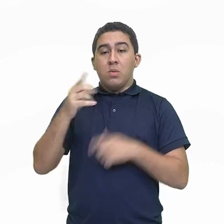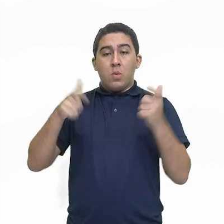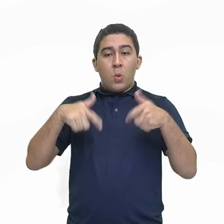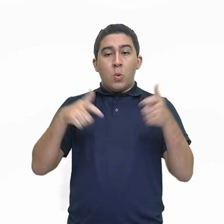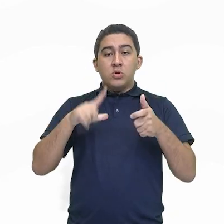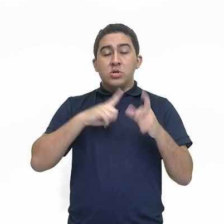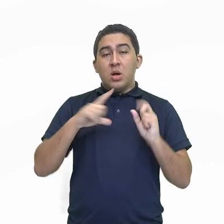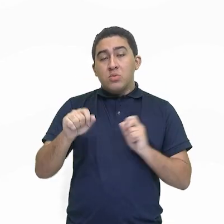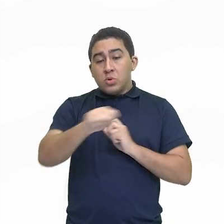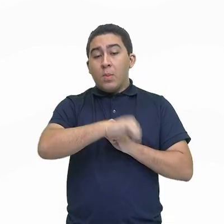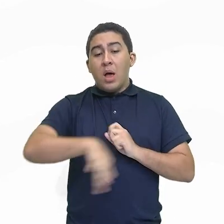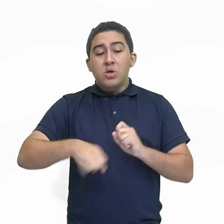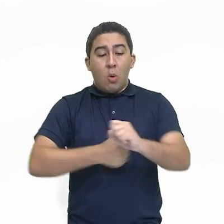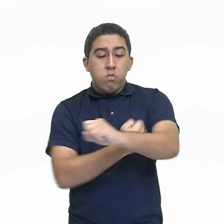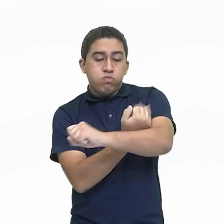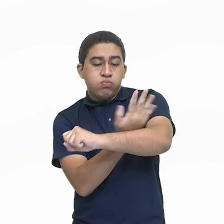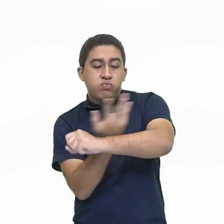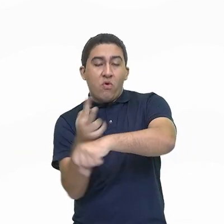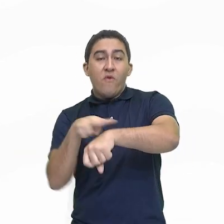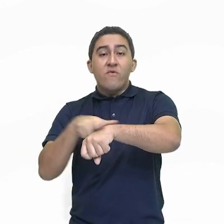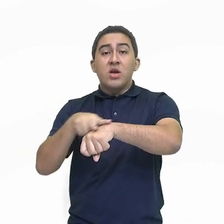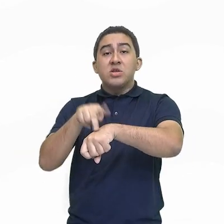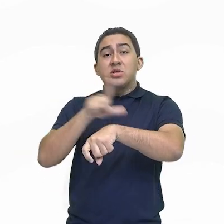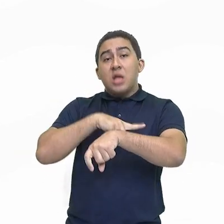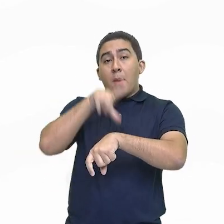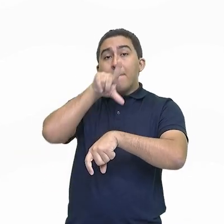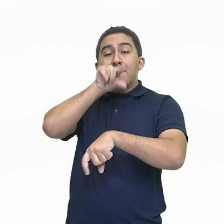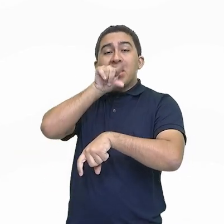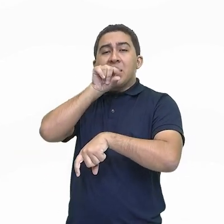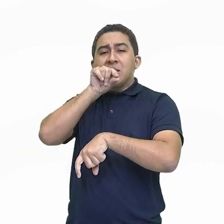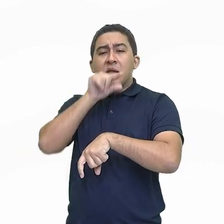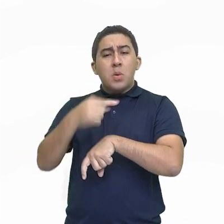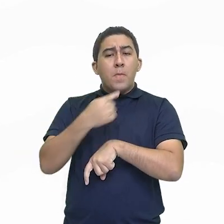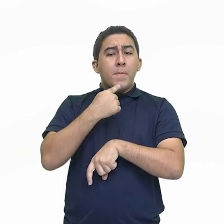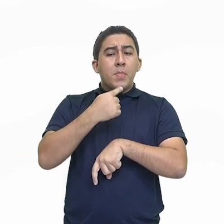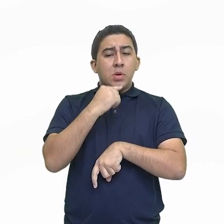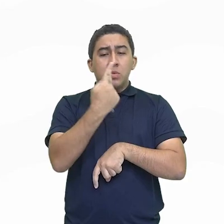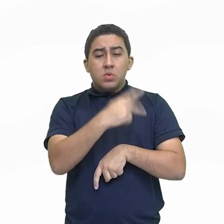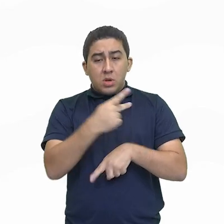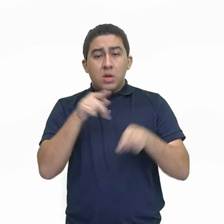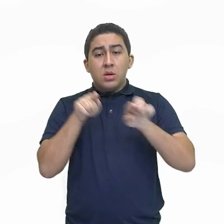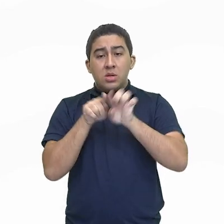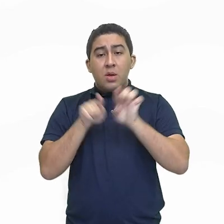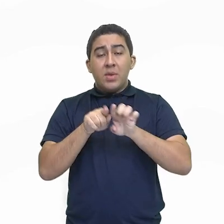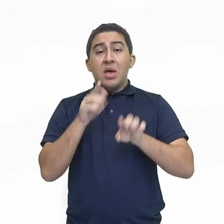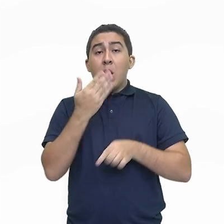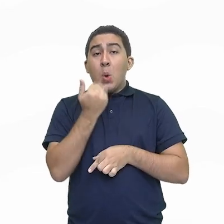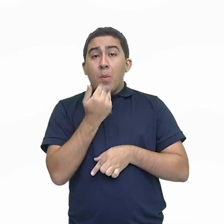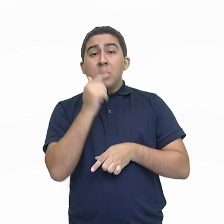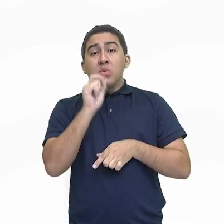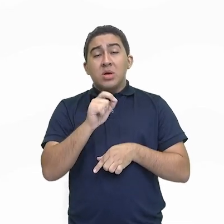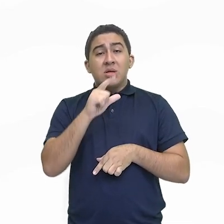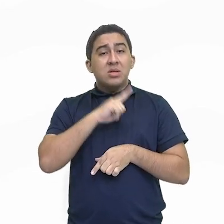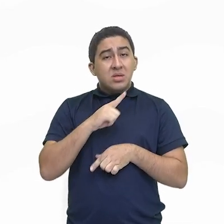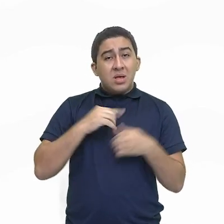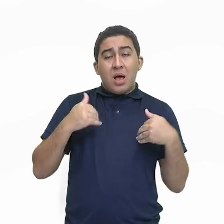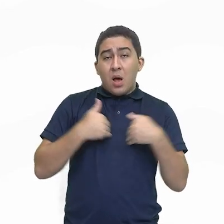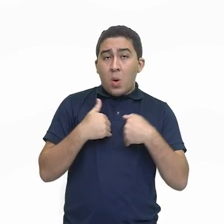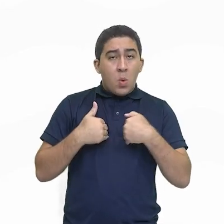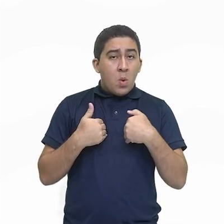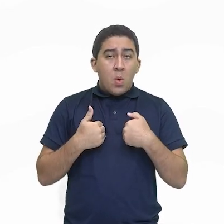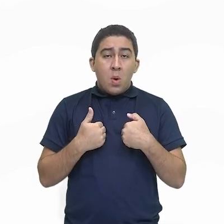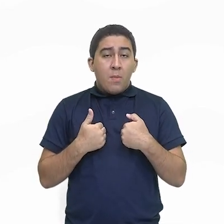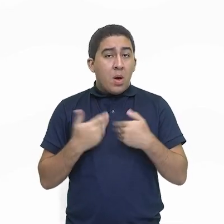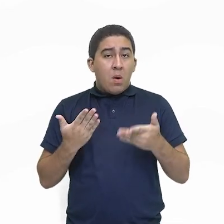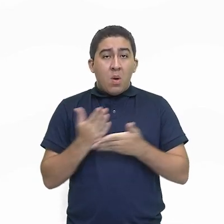ambiente de campo, ela está com os passarinhos ali se alimentando possivelmente dos invertebrados que estão no